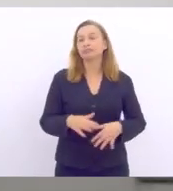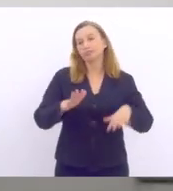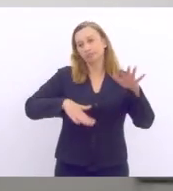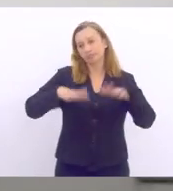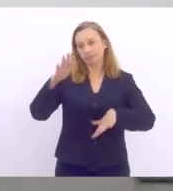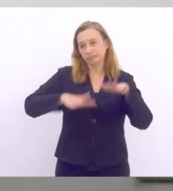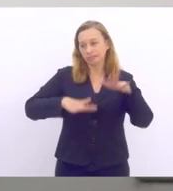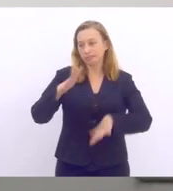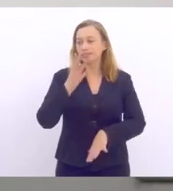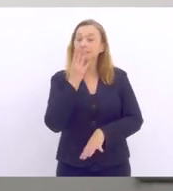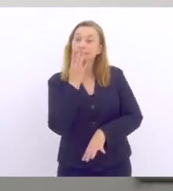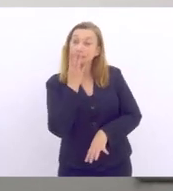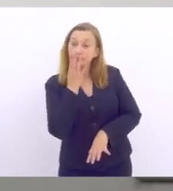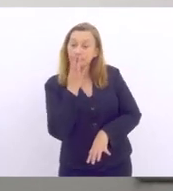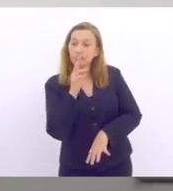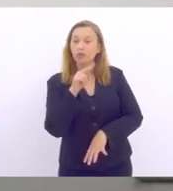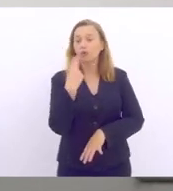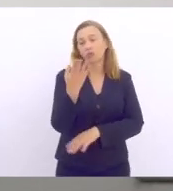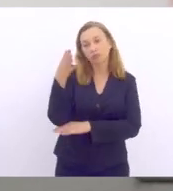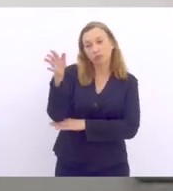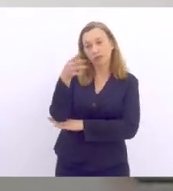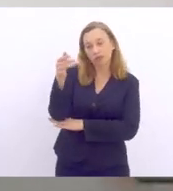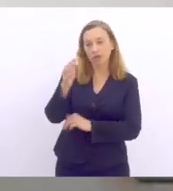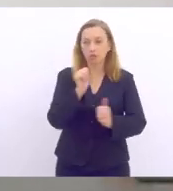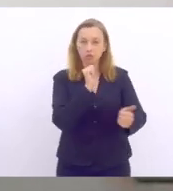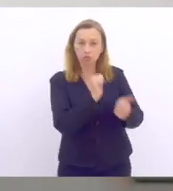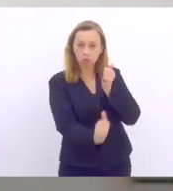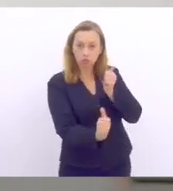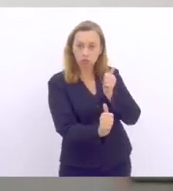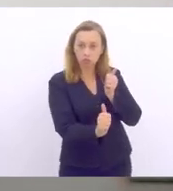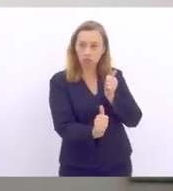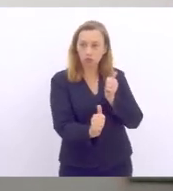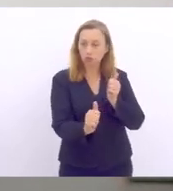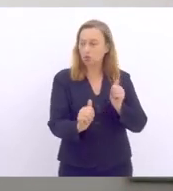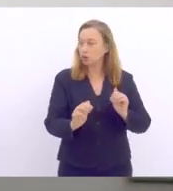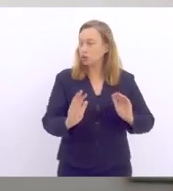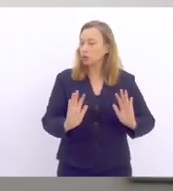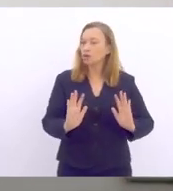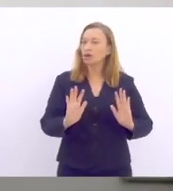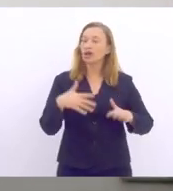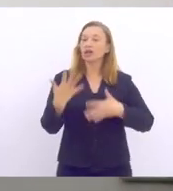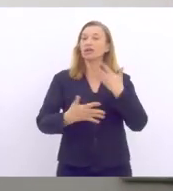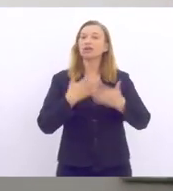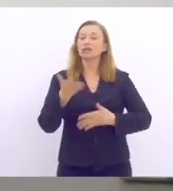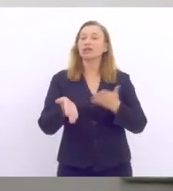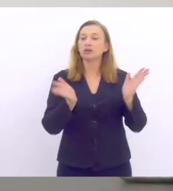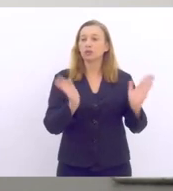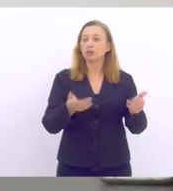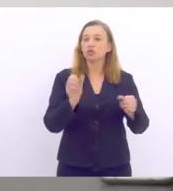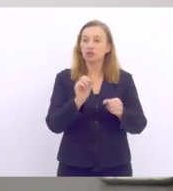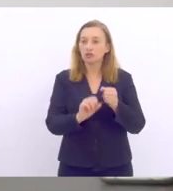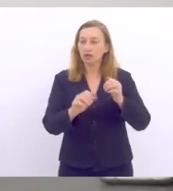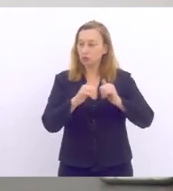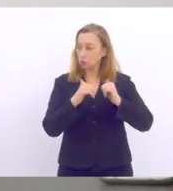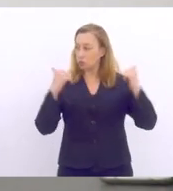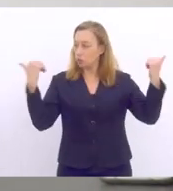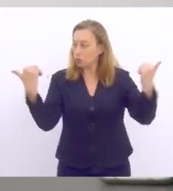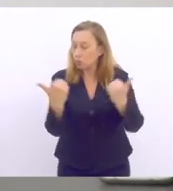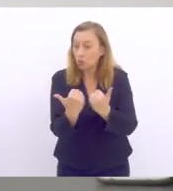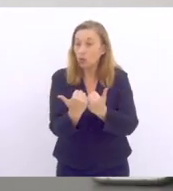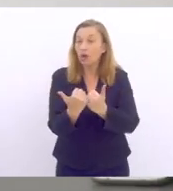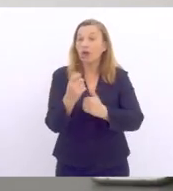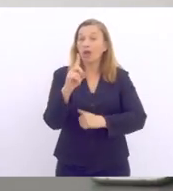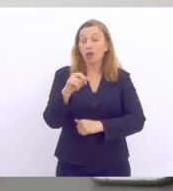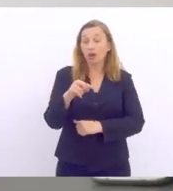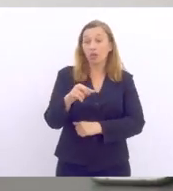independentemente da cor ou da bandeira do clube. O espetáculo que as torcidas têm feito hoje nos estádios é o que